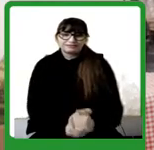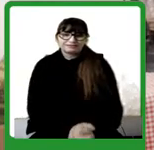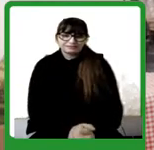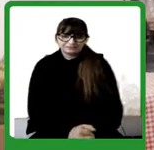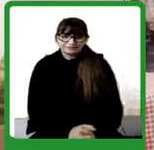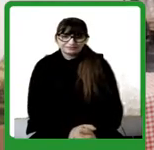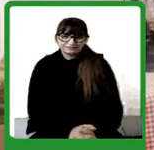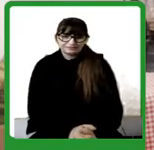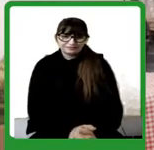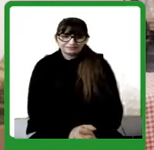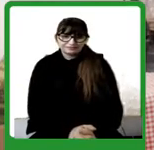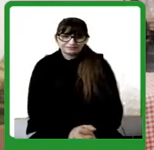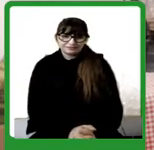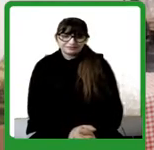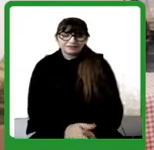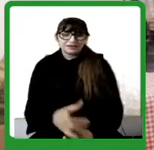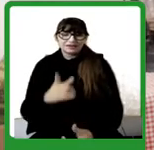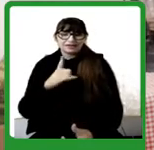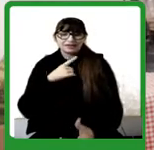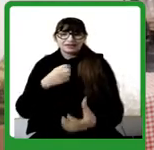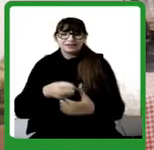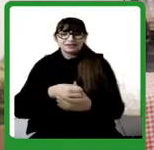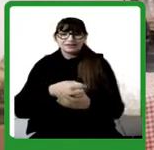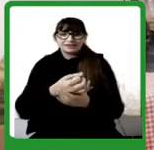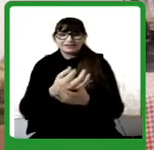quilho! Tu jogava as cartas contra as bochas?